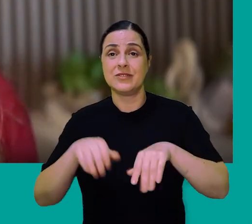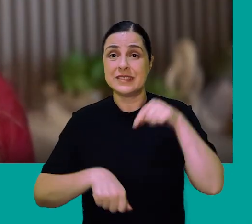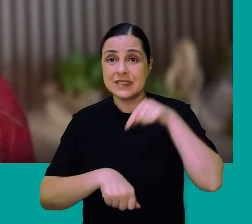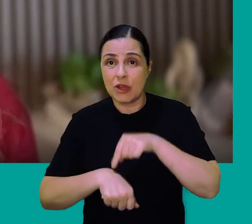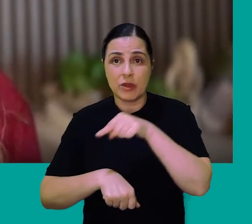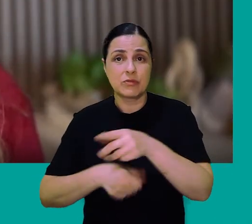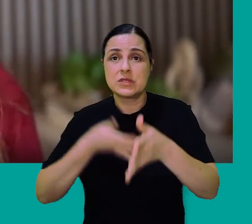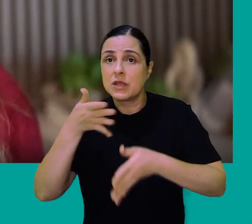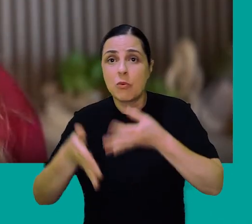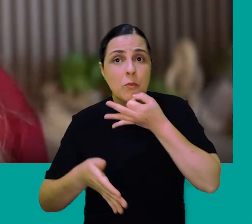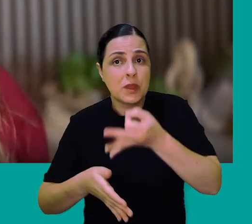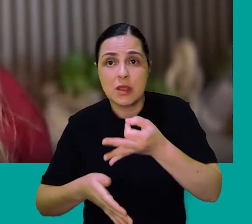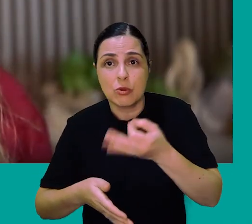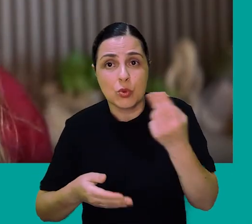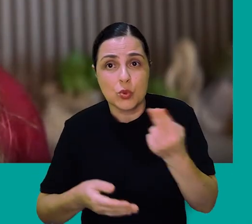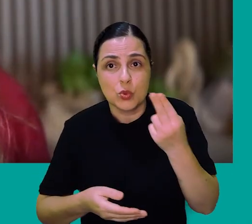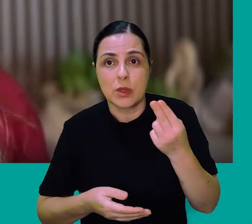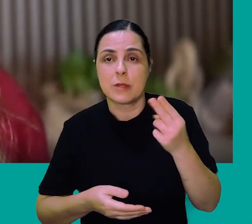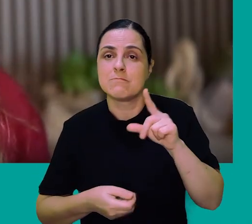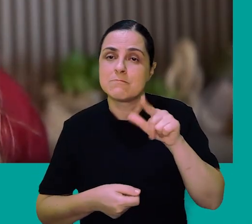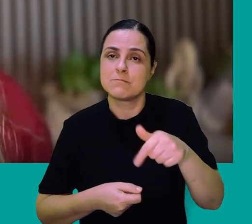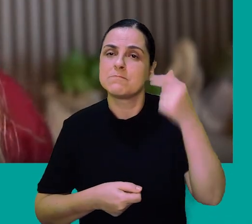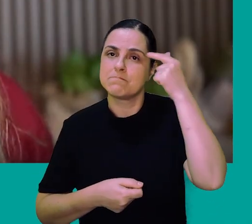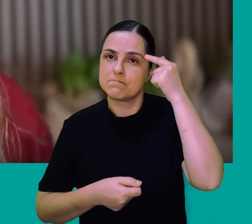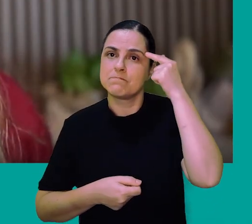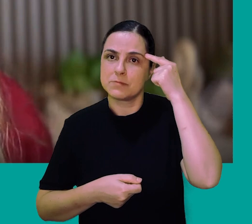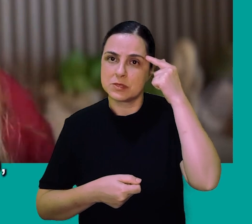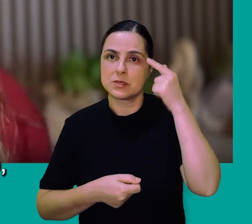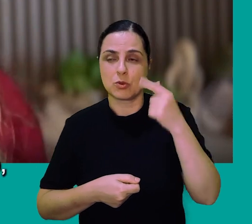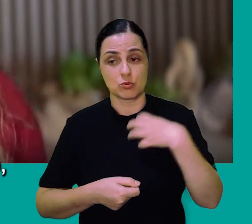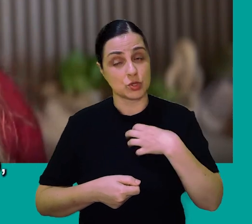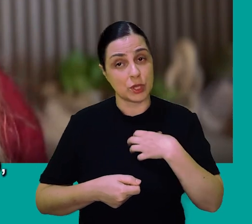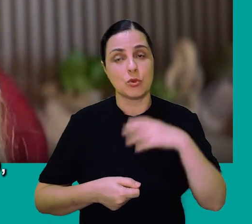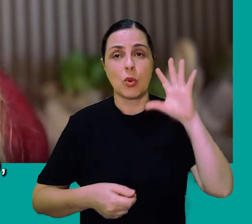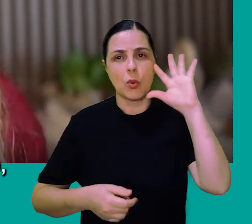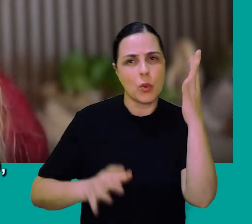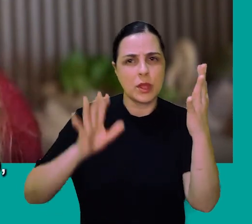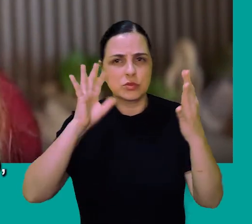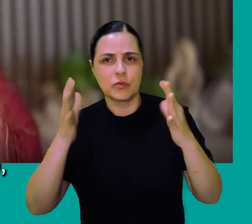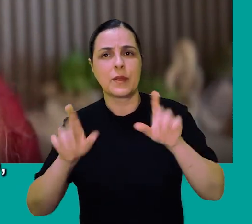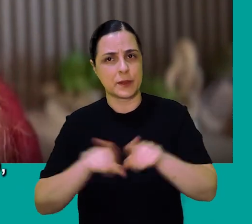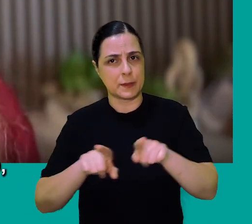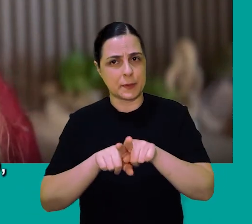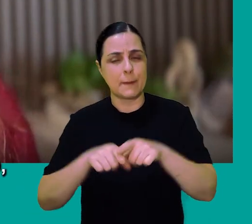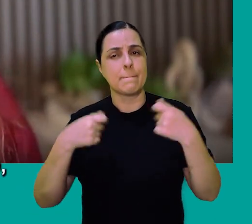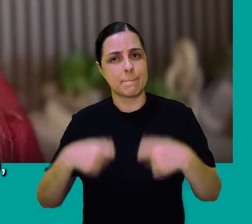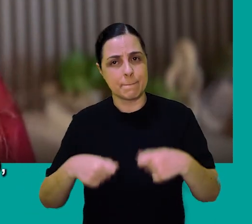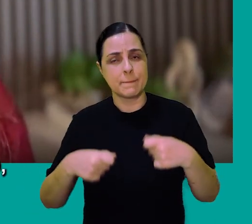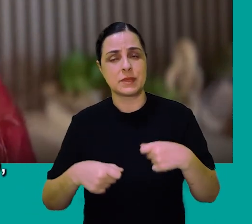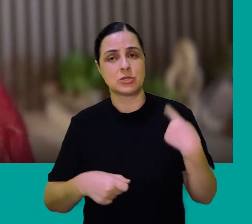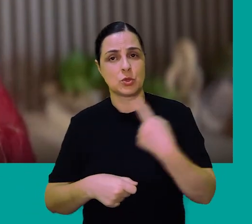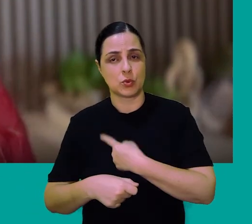hora ali, da gente tratar isso separadamente, mas também com um olhar muito, né, acreditando